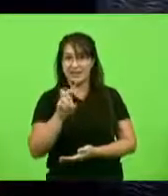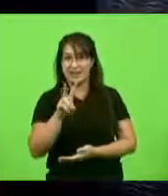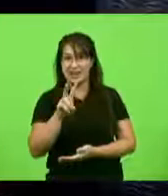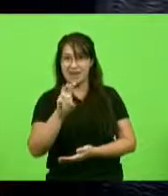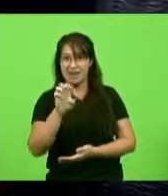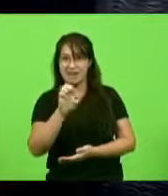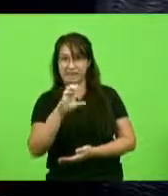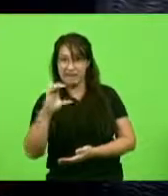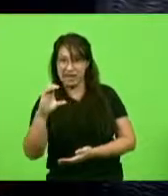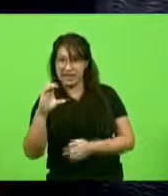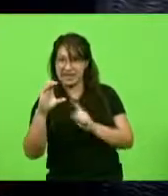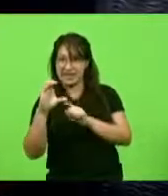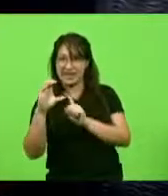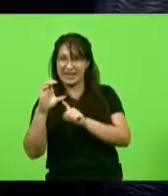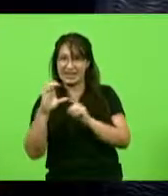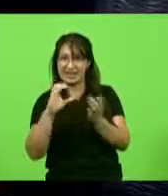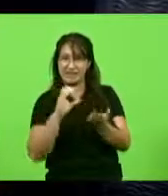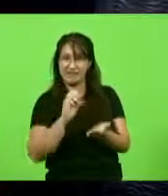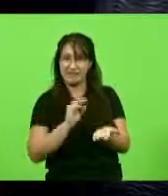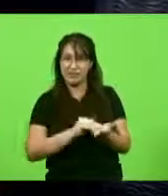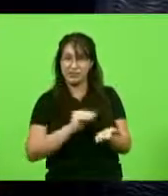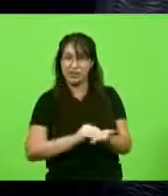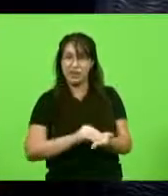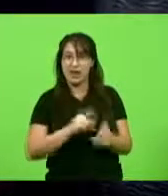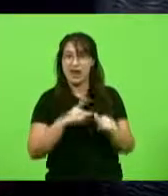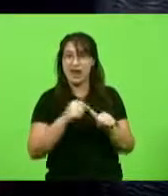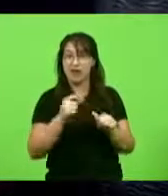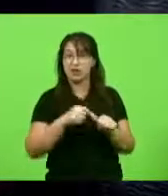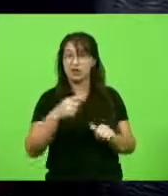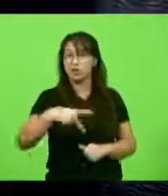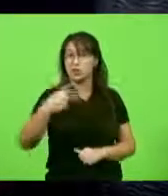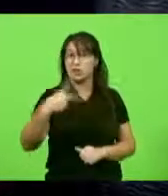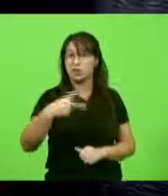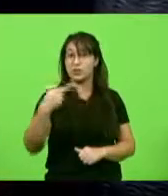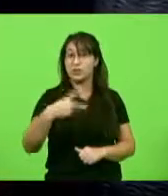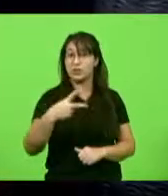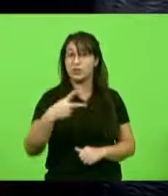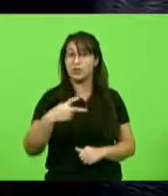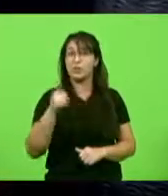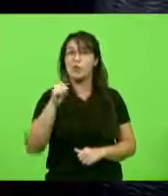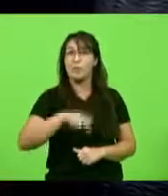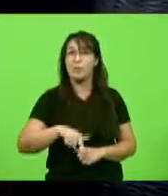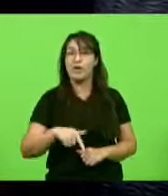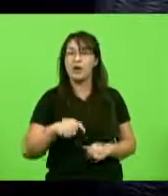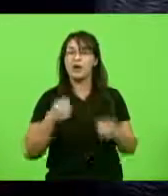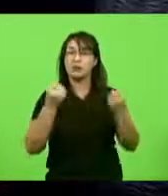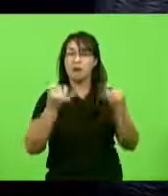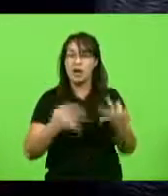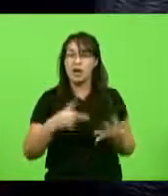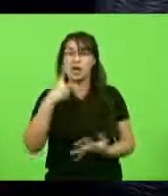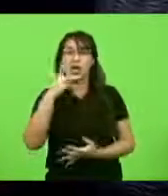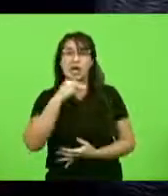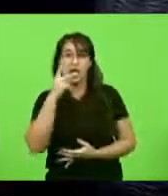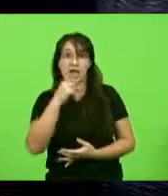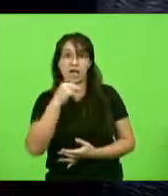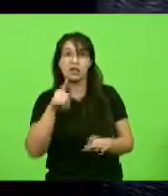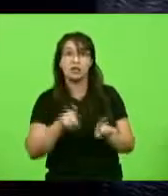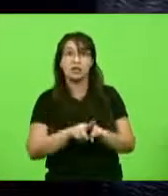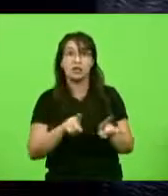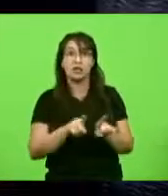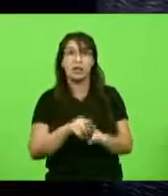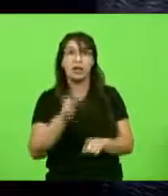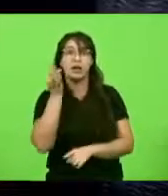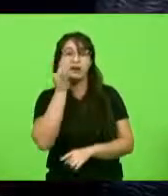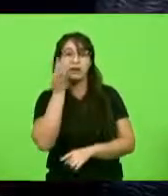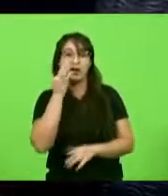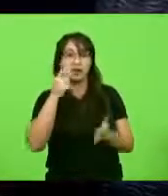O artigo 2º vai exigir, também quero mencionar que o Kennedy e o Fernando Krellin, que assinaram o nome